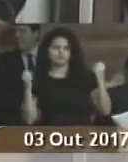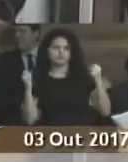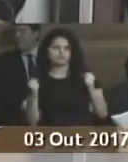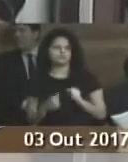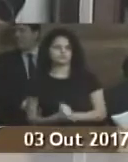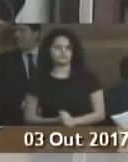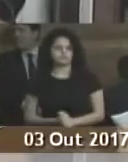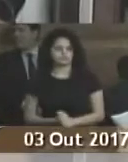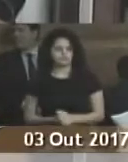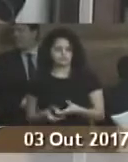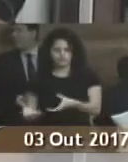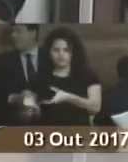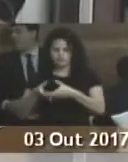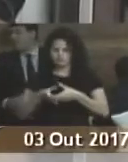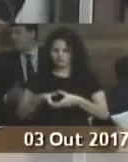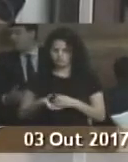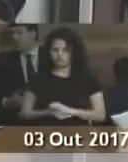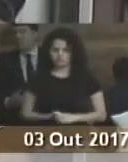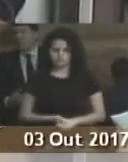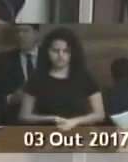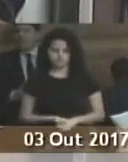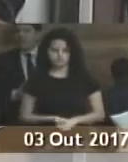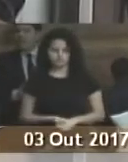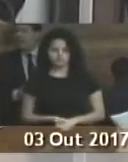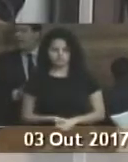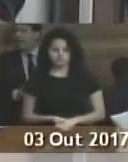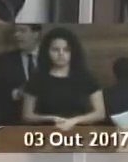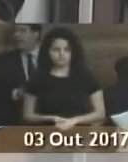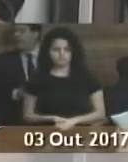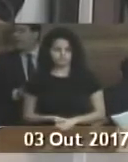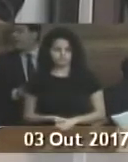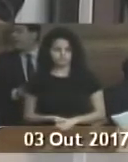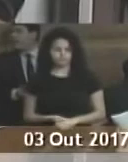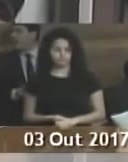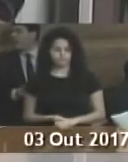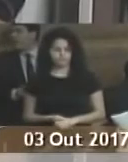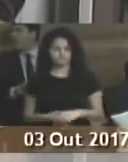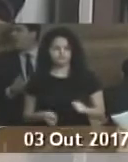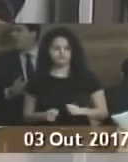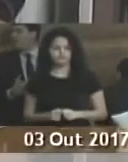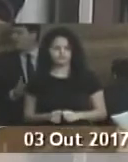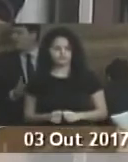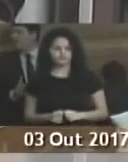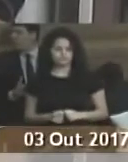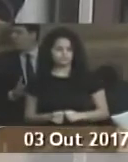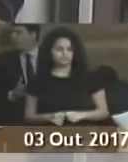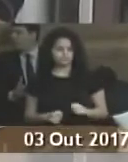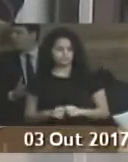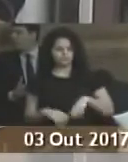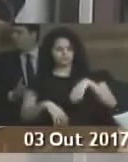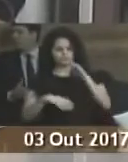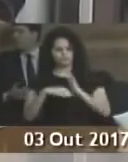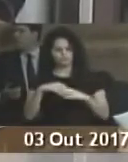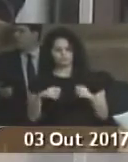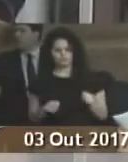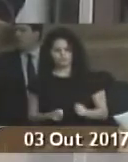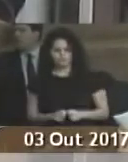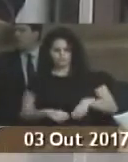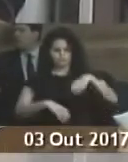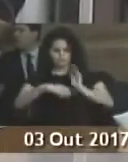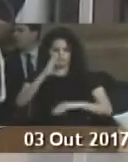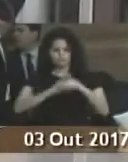que vai ganhar medalha, não. É a formação moral, a formação profissional vinda